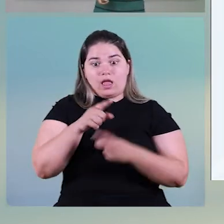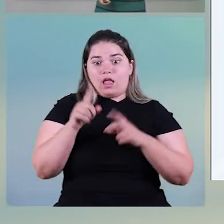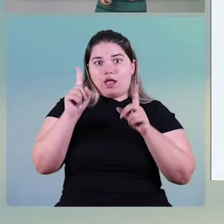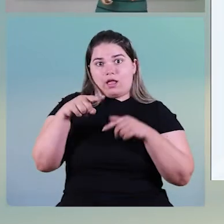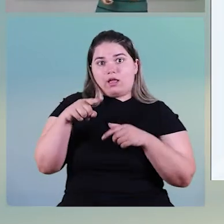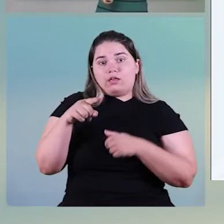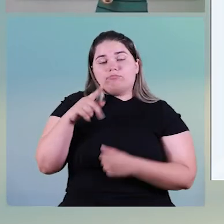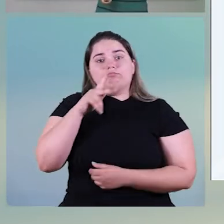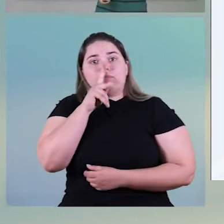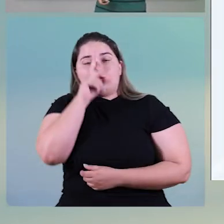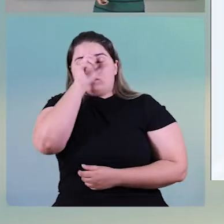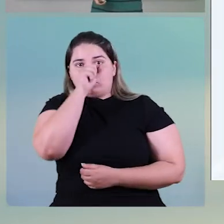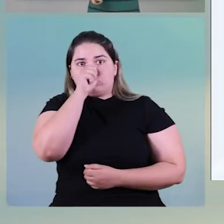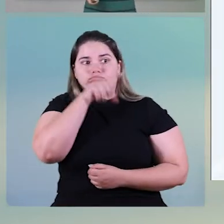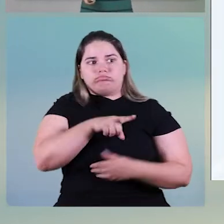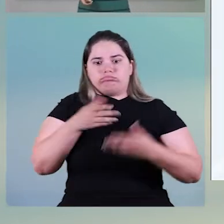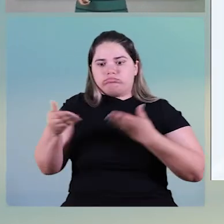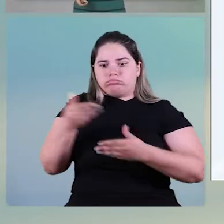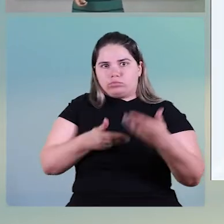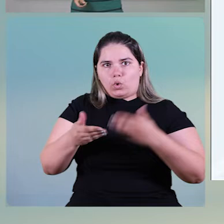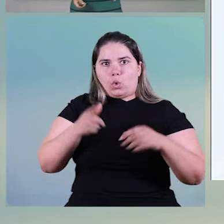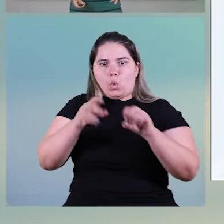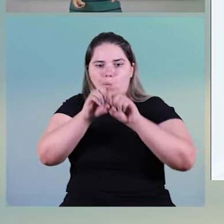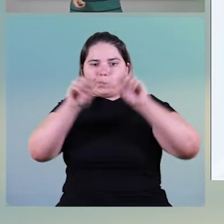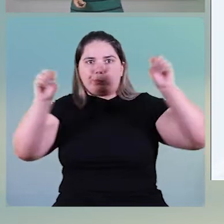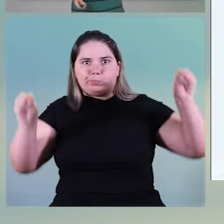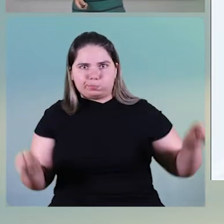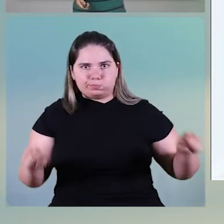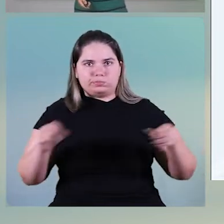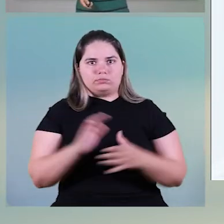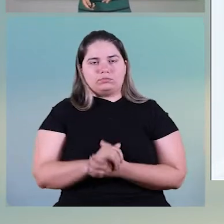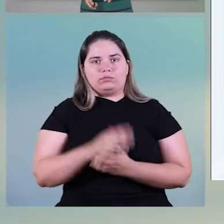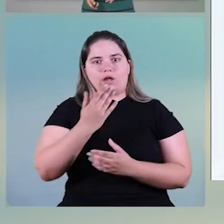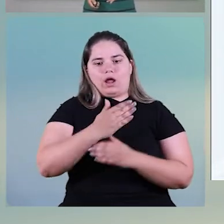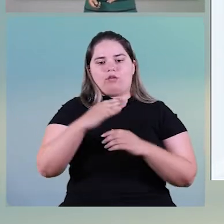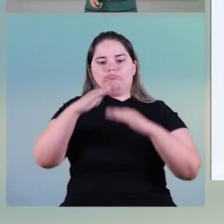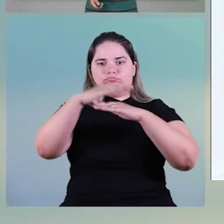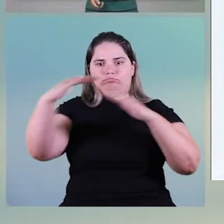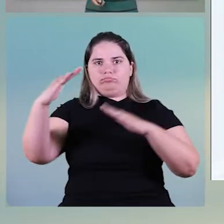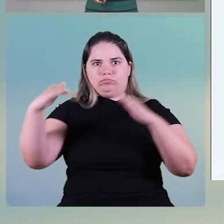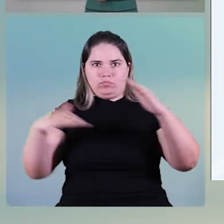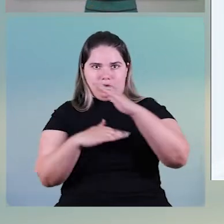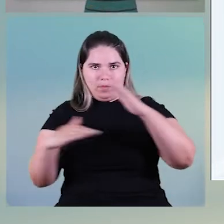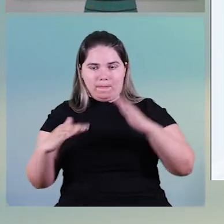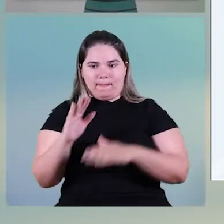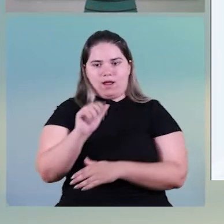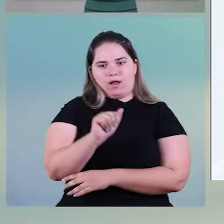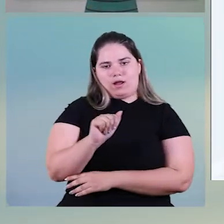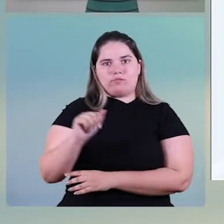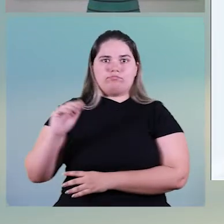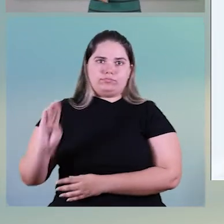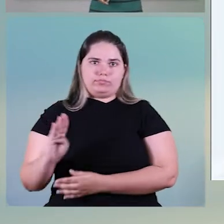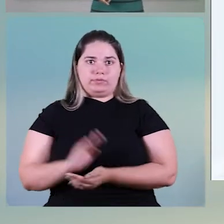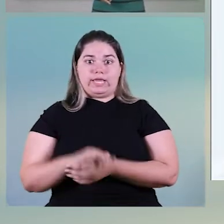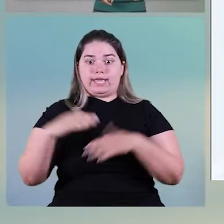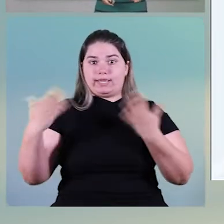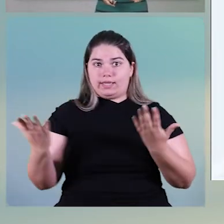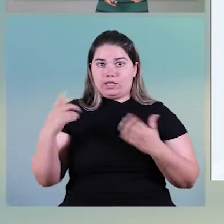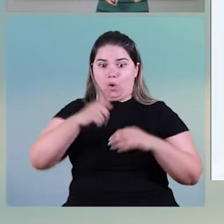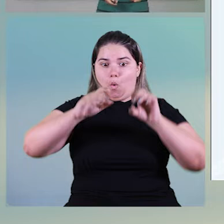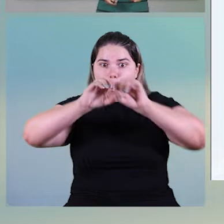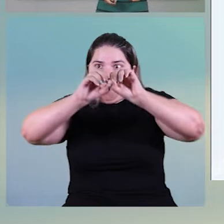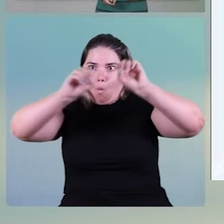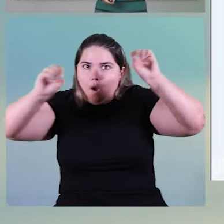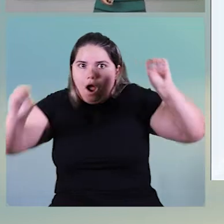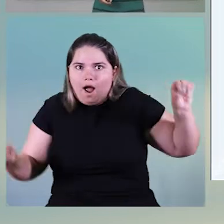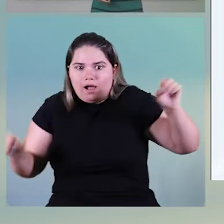cordas, pela corda no caso, né, aos blocos A e B. Então a corda não empurra ninguém,